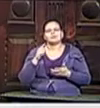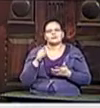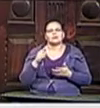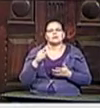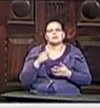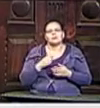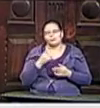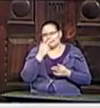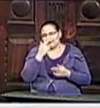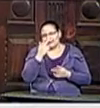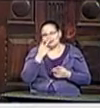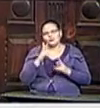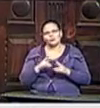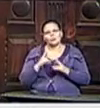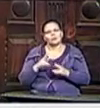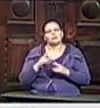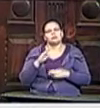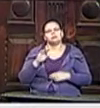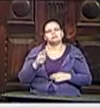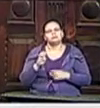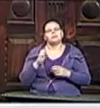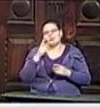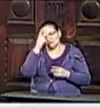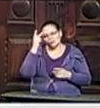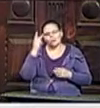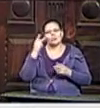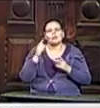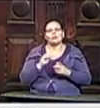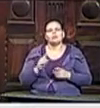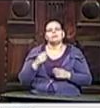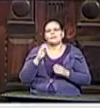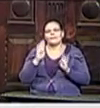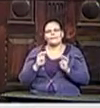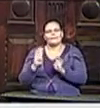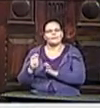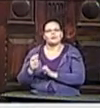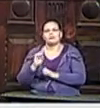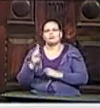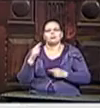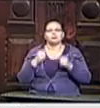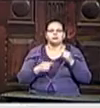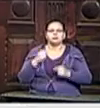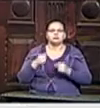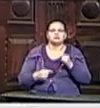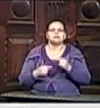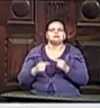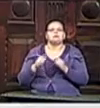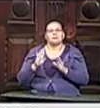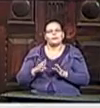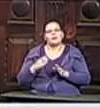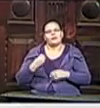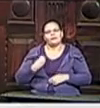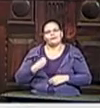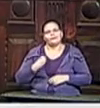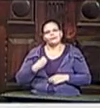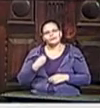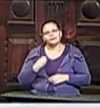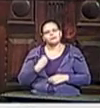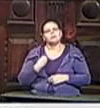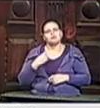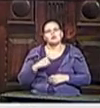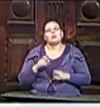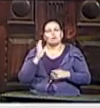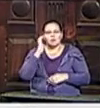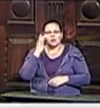deliciosa e com isso afastando todos e todas as pessoas de bem não só da política mas mais ainda da vida partidária de qualquer maneira